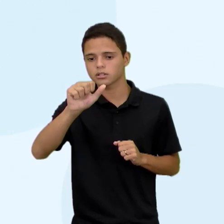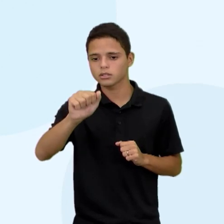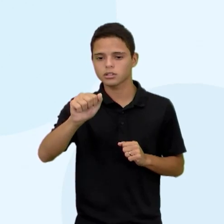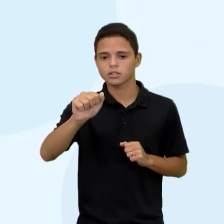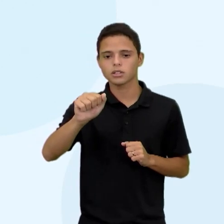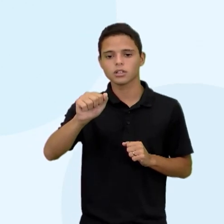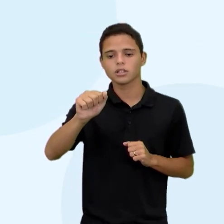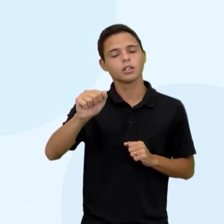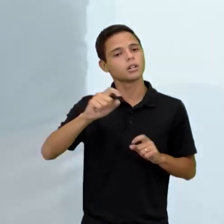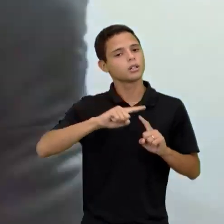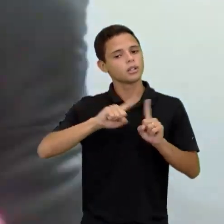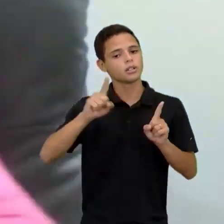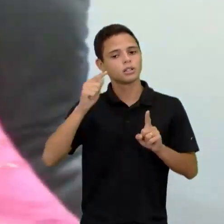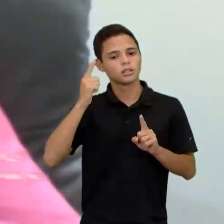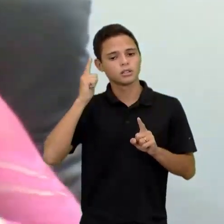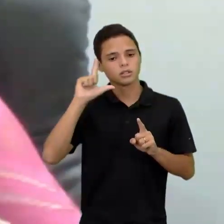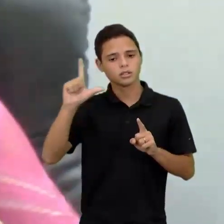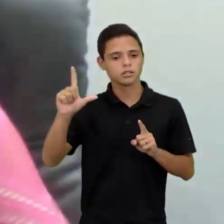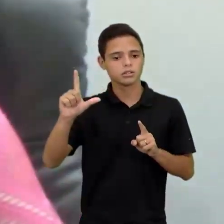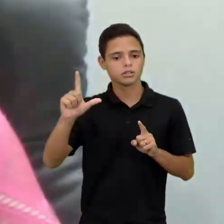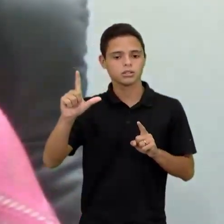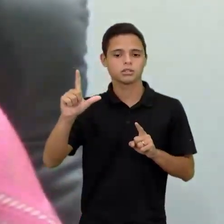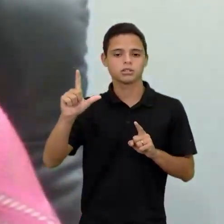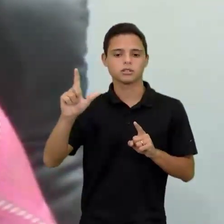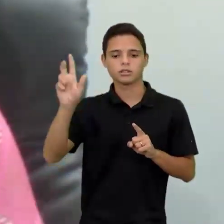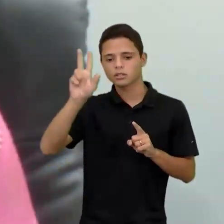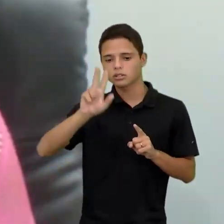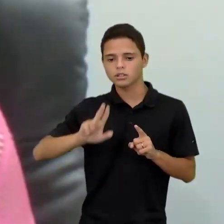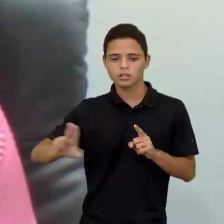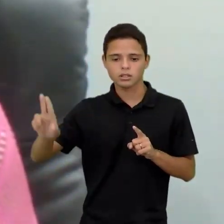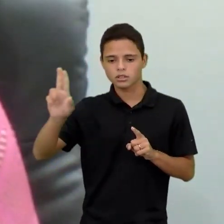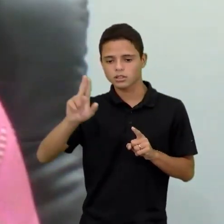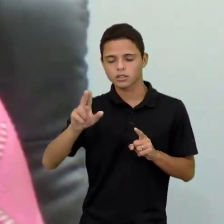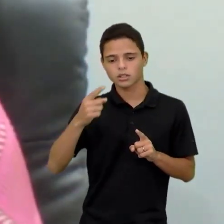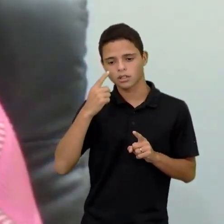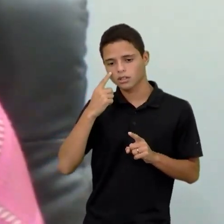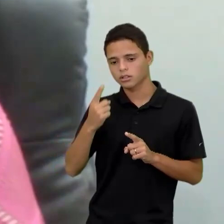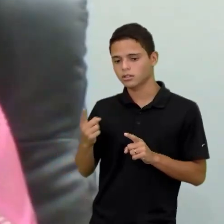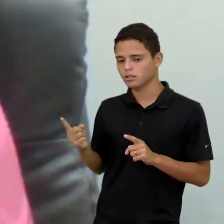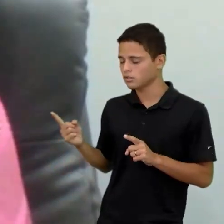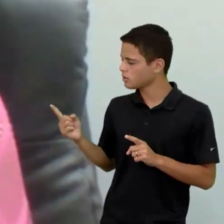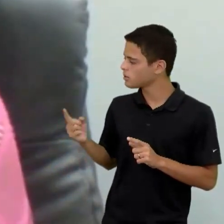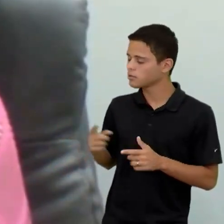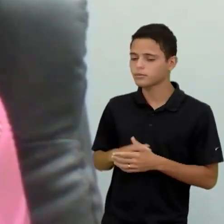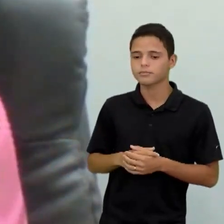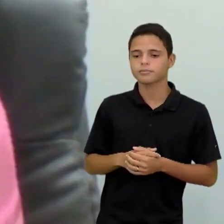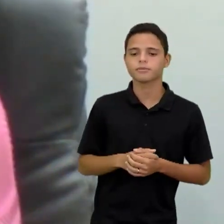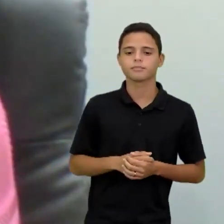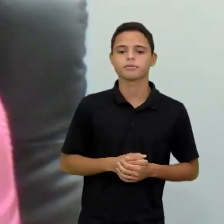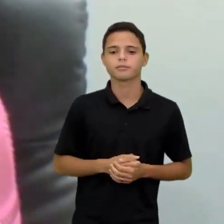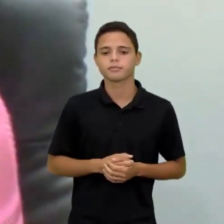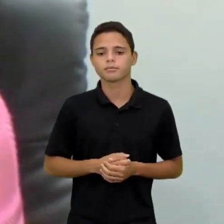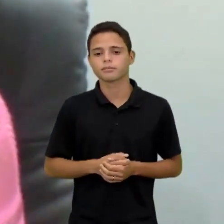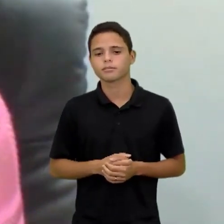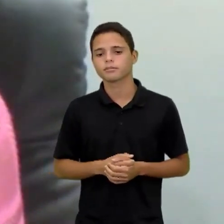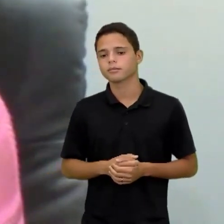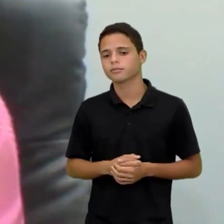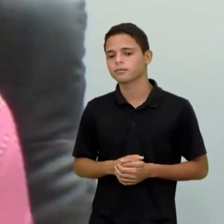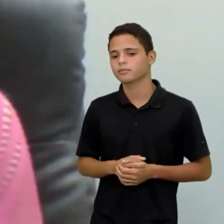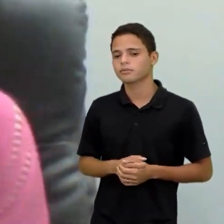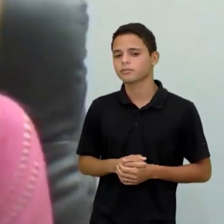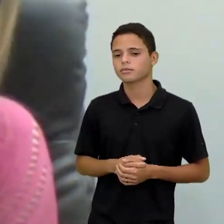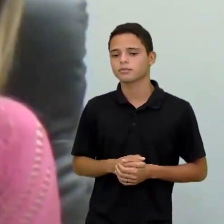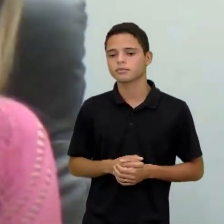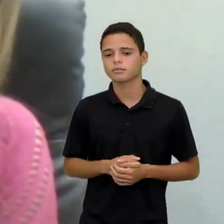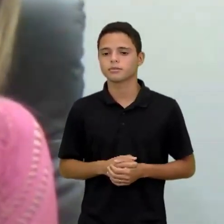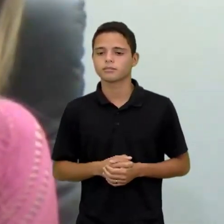2 dedinhos, assim, ele consegue entre os 2 dedinhos colocar, entre os 2